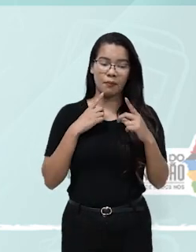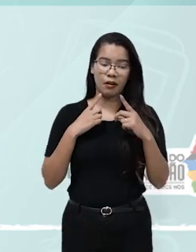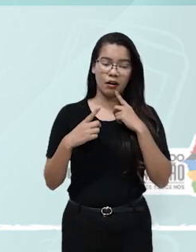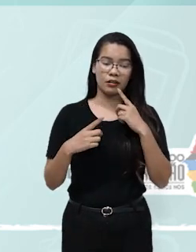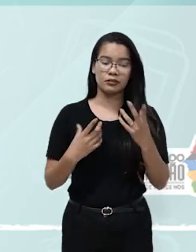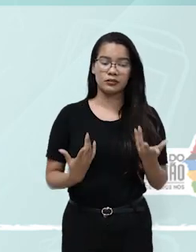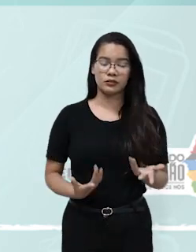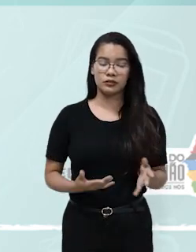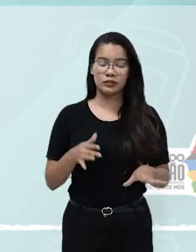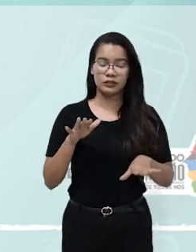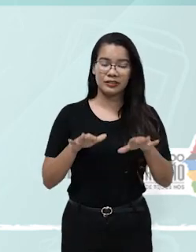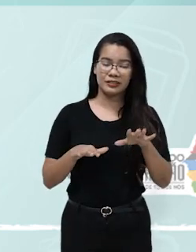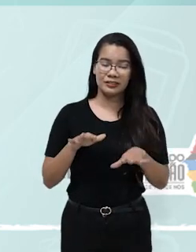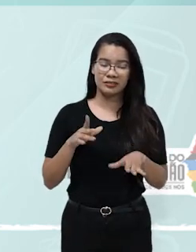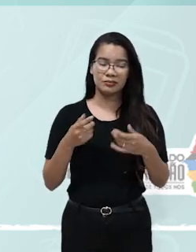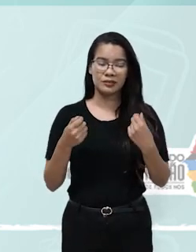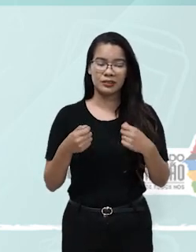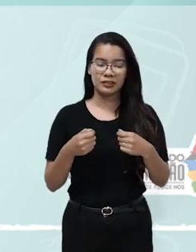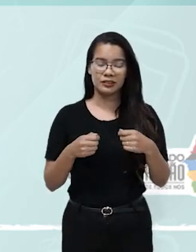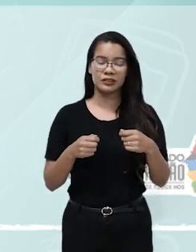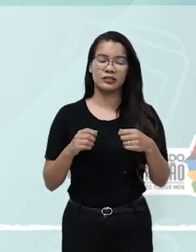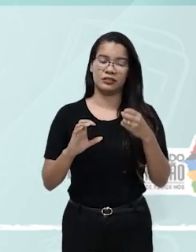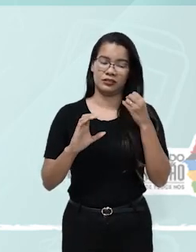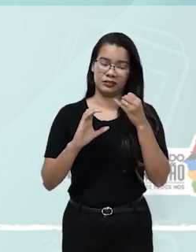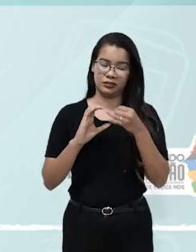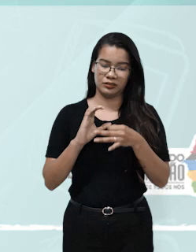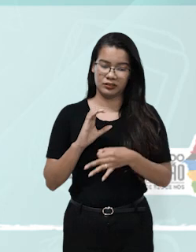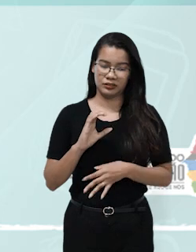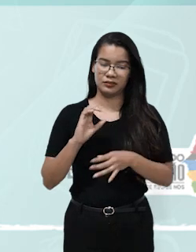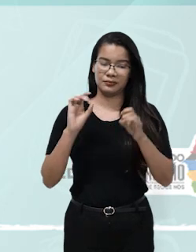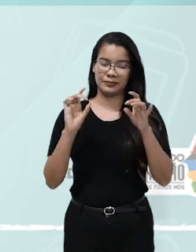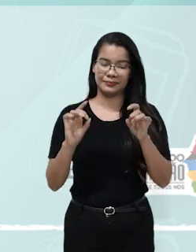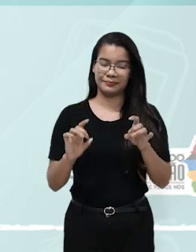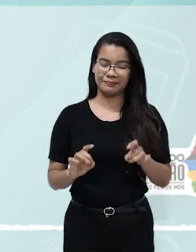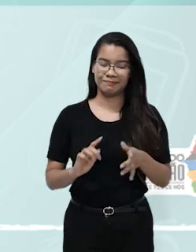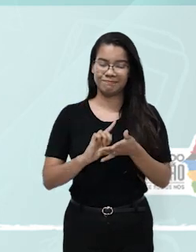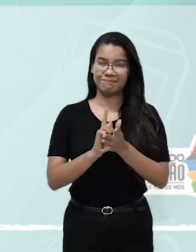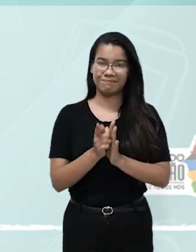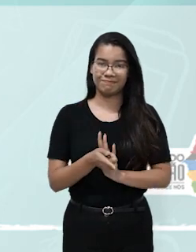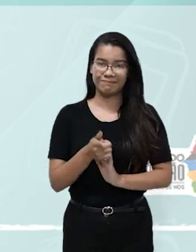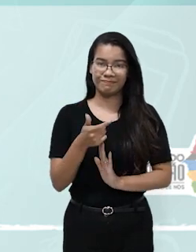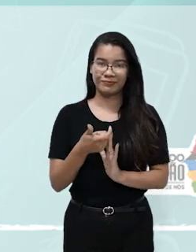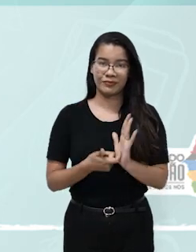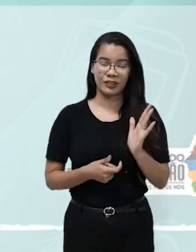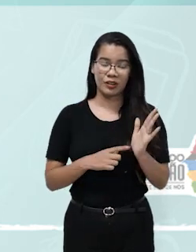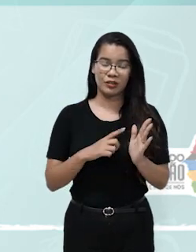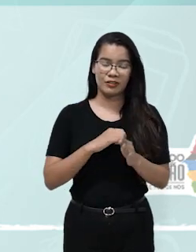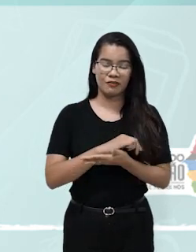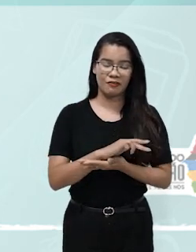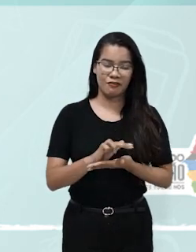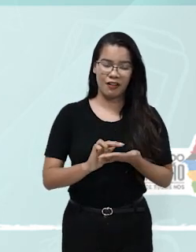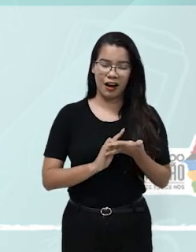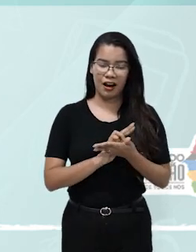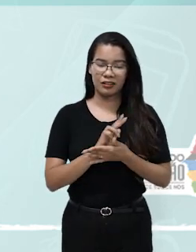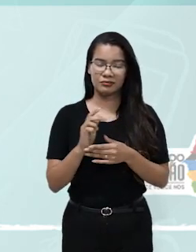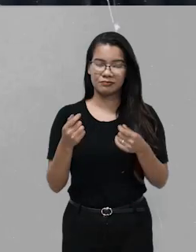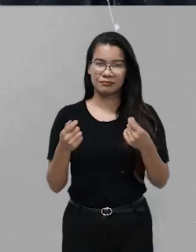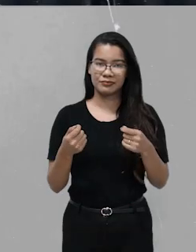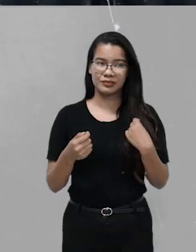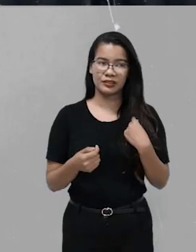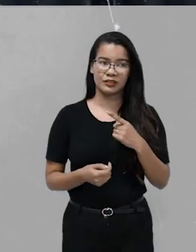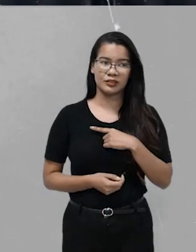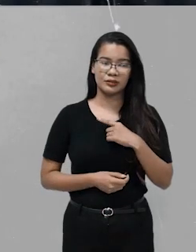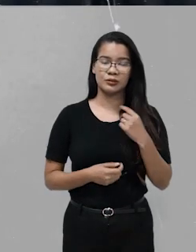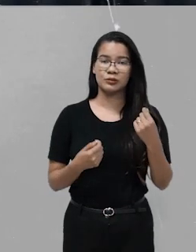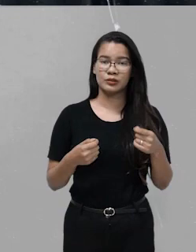Dependendo das qualquer uma, necessidades essenciais. Então, tem uma série de necessidades que nós